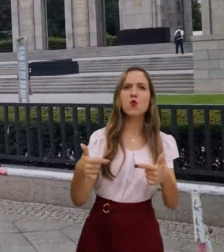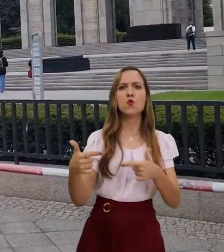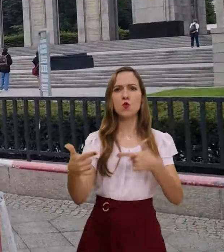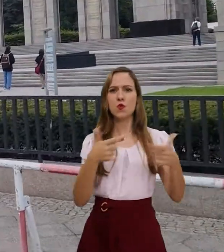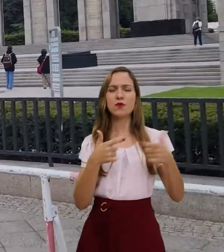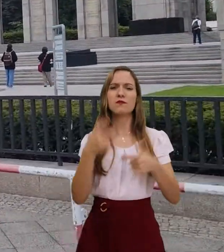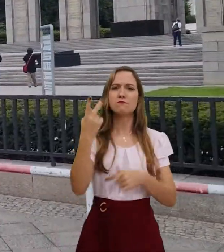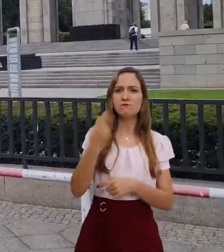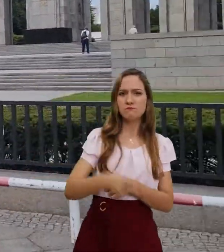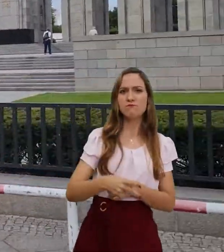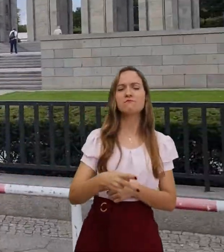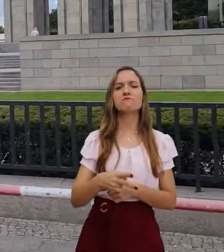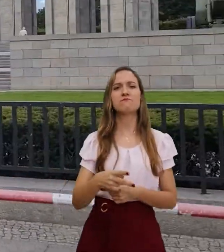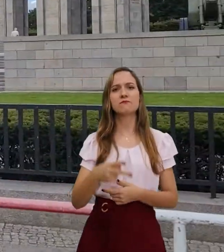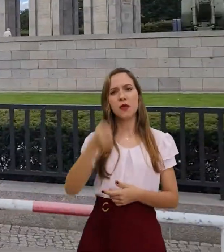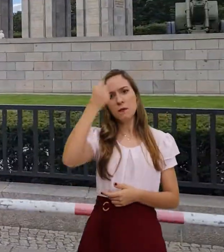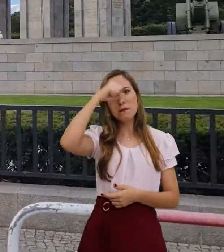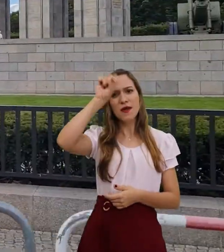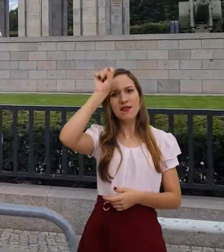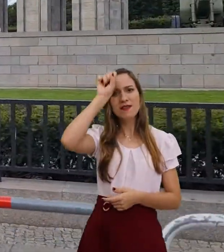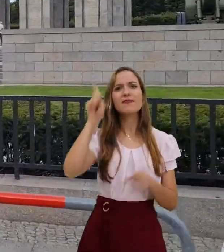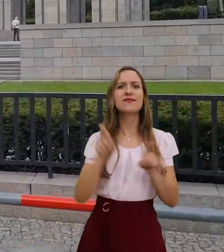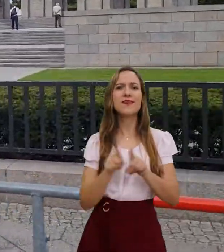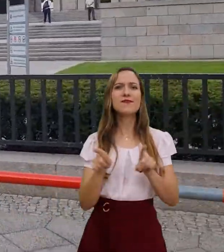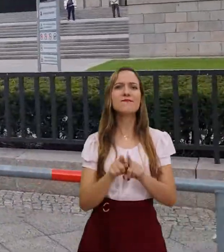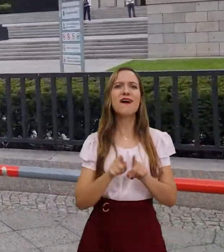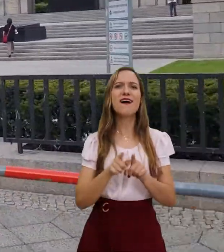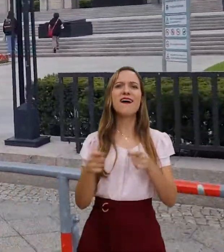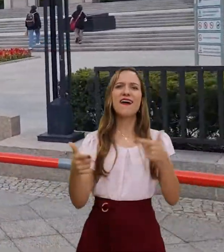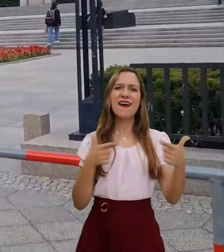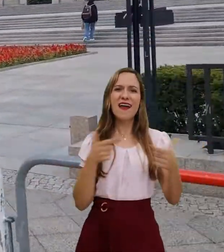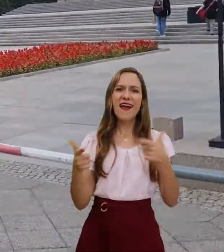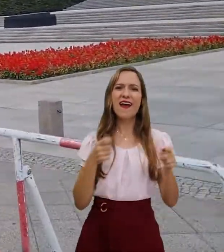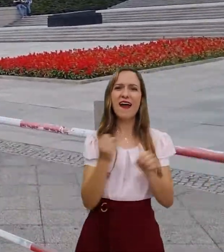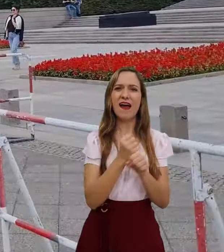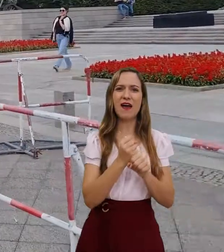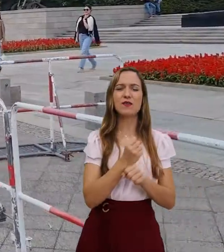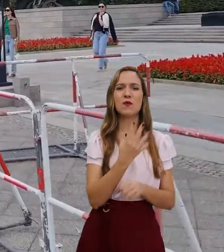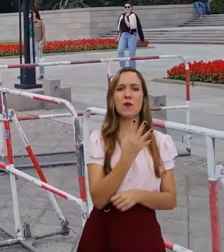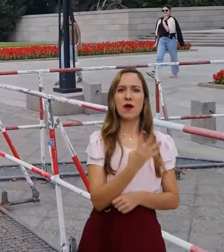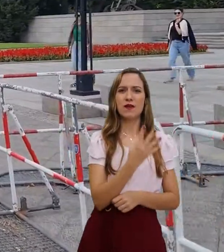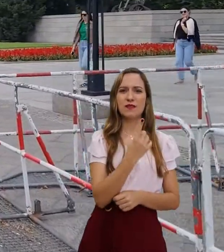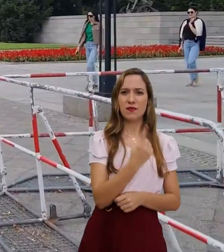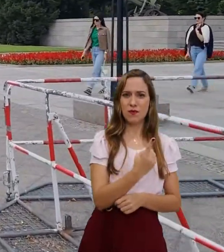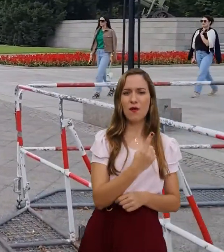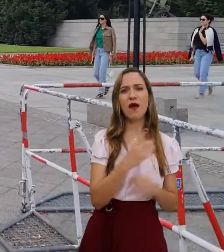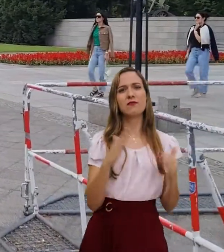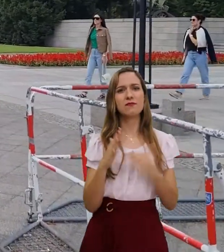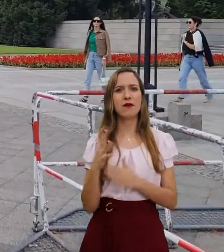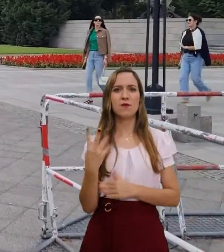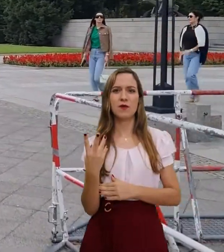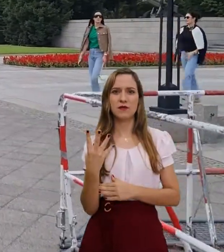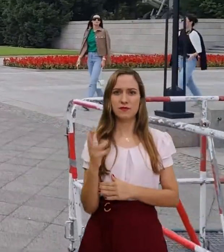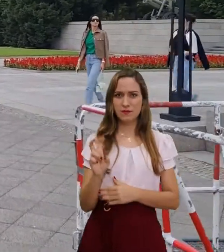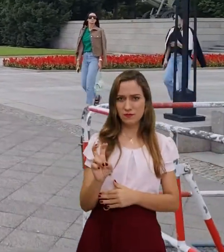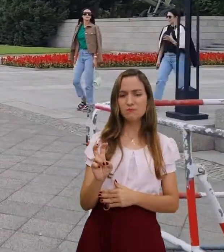não lutaram em Berlim, mas lutaram na Segunda Guerra entre 41 e 45. Eles são